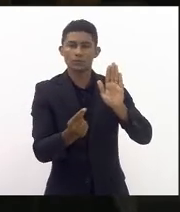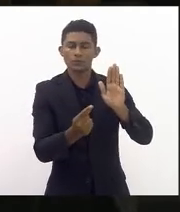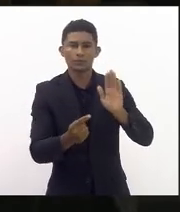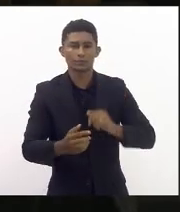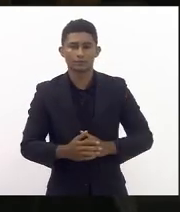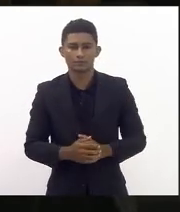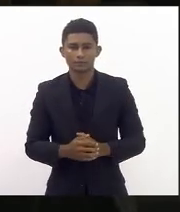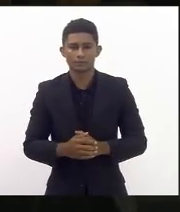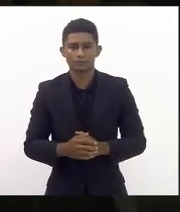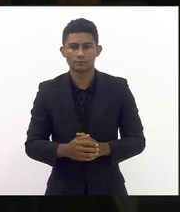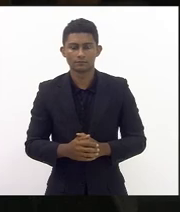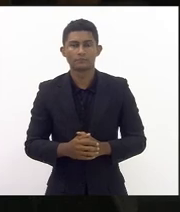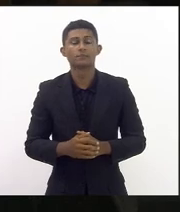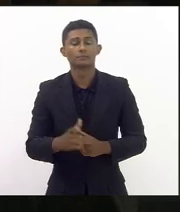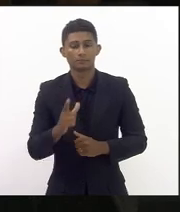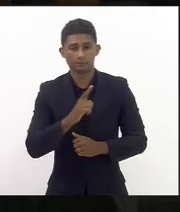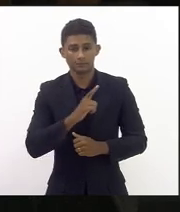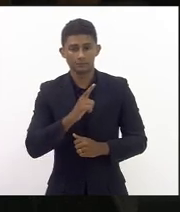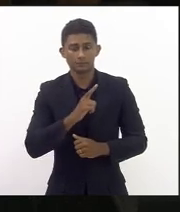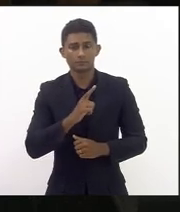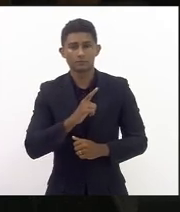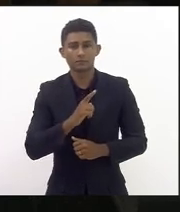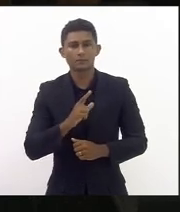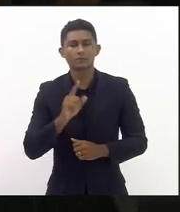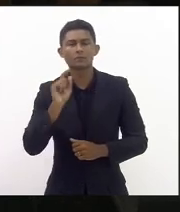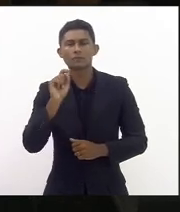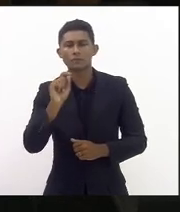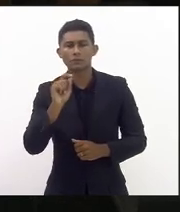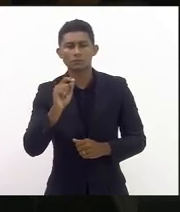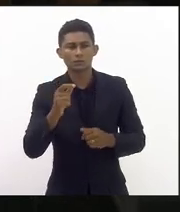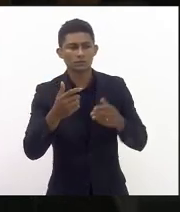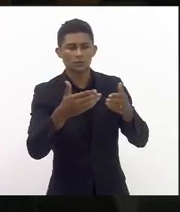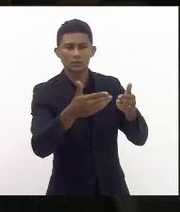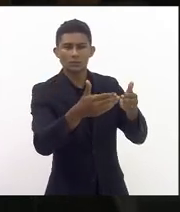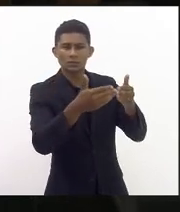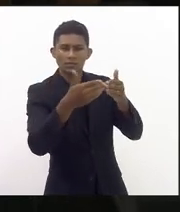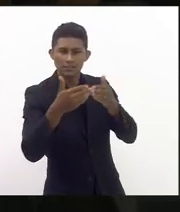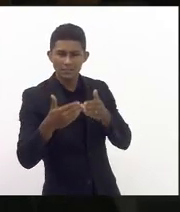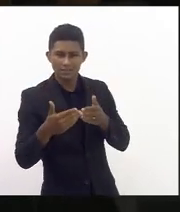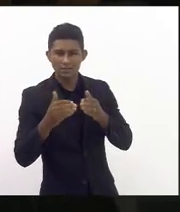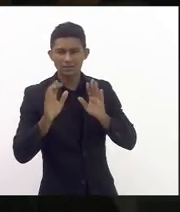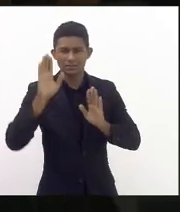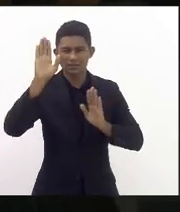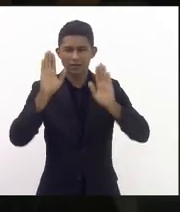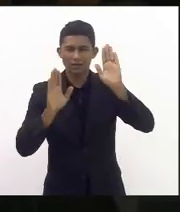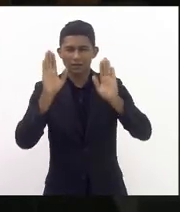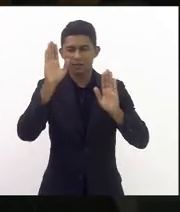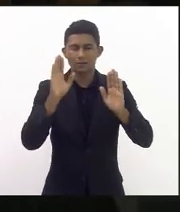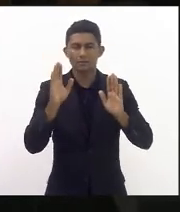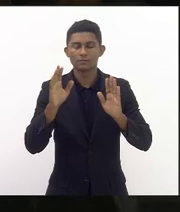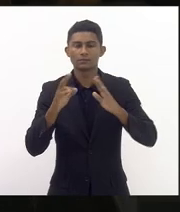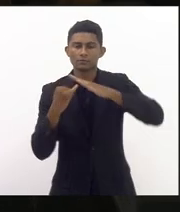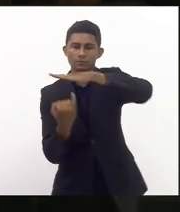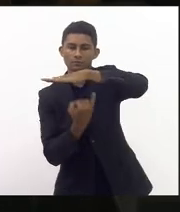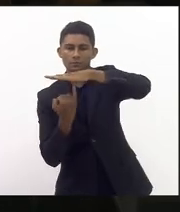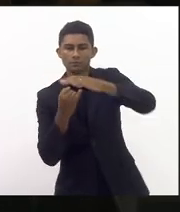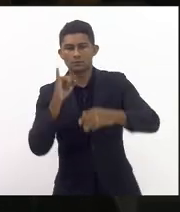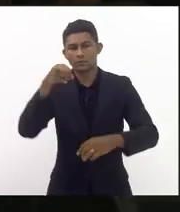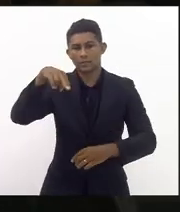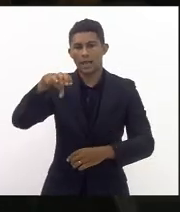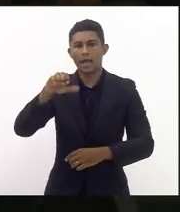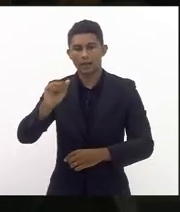Na pauta, uma licença concedida pelo INEA para a